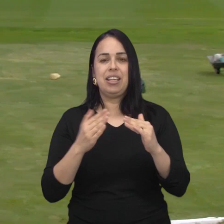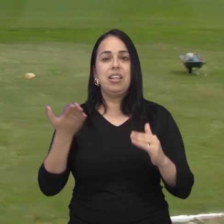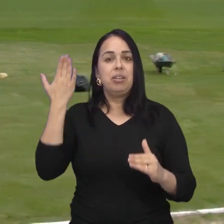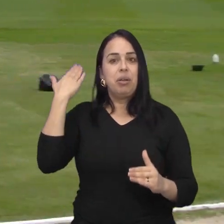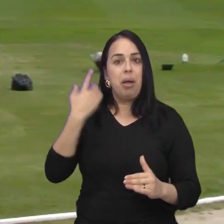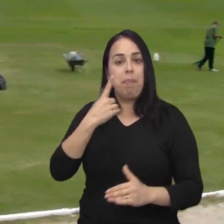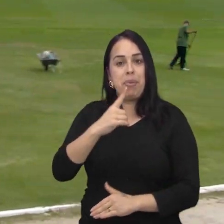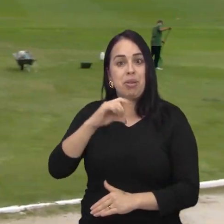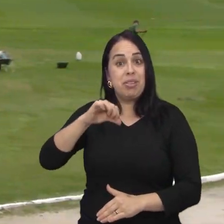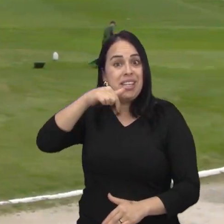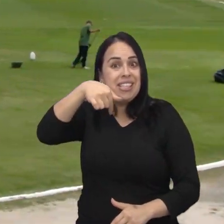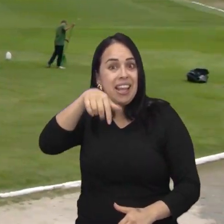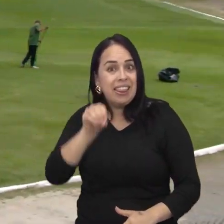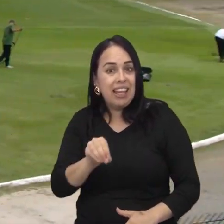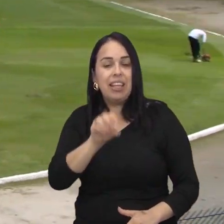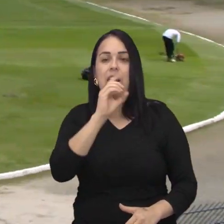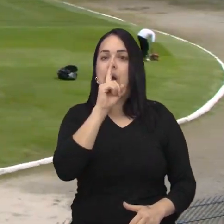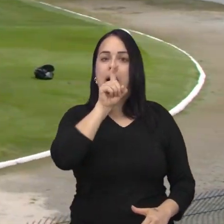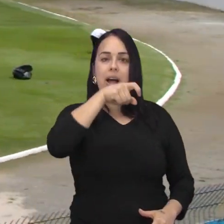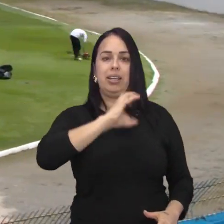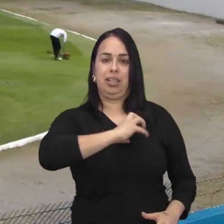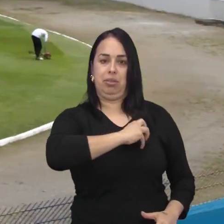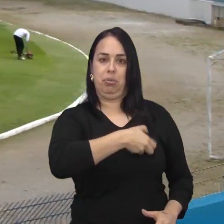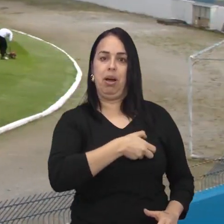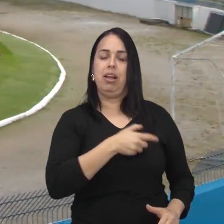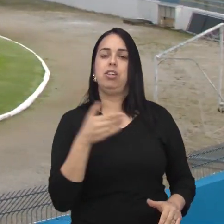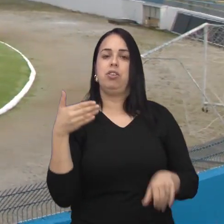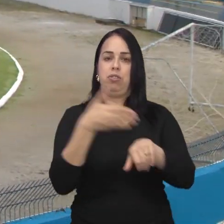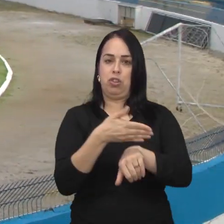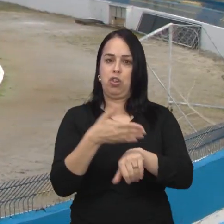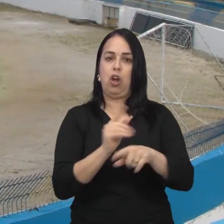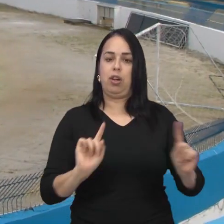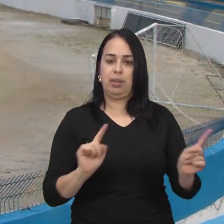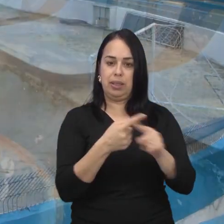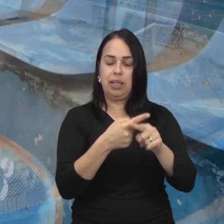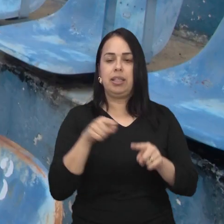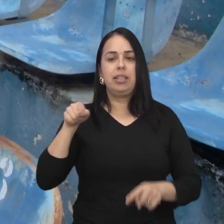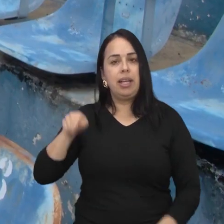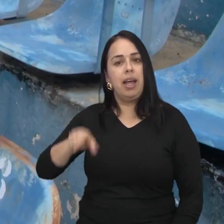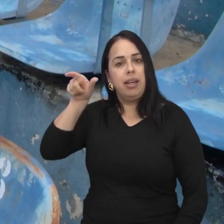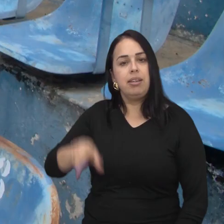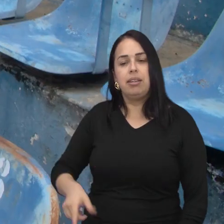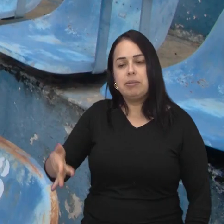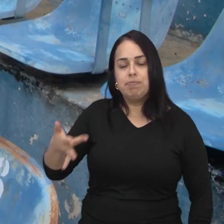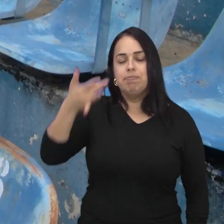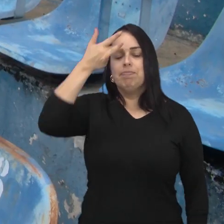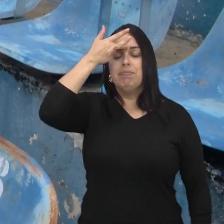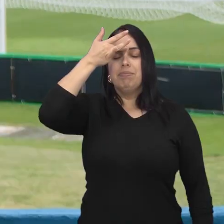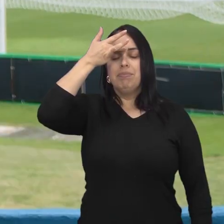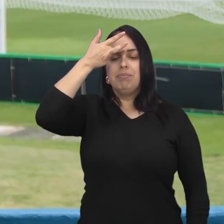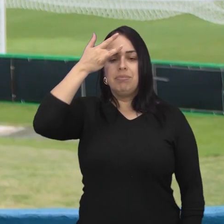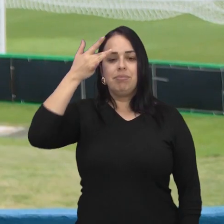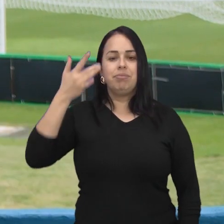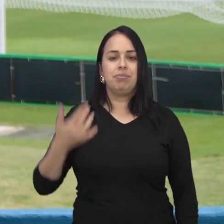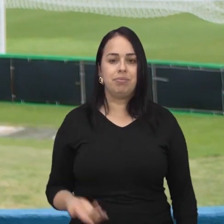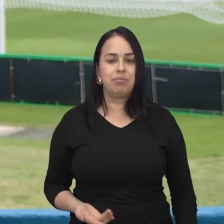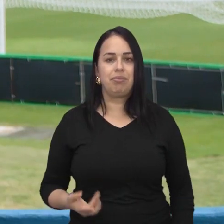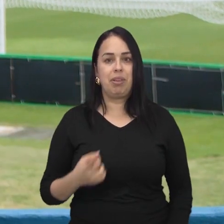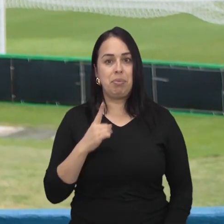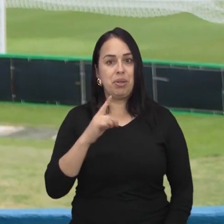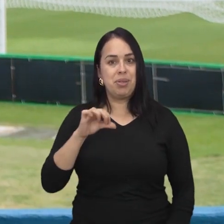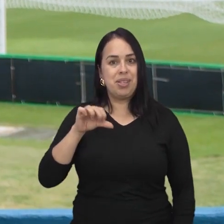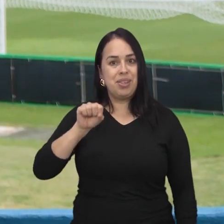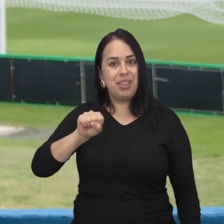desde 1970 e já foi palco de momentos que ficaram guardados na memória do torcedor. Gravado na